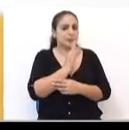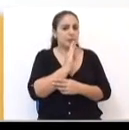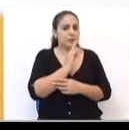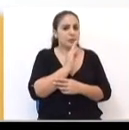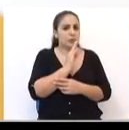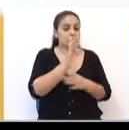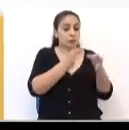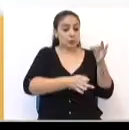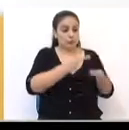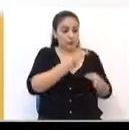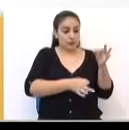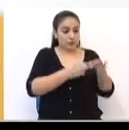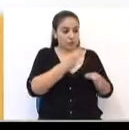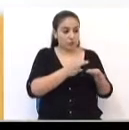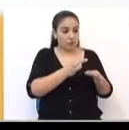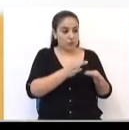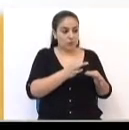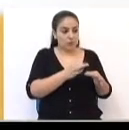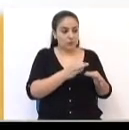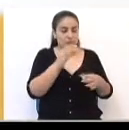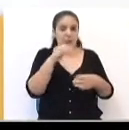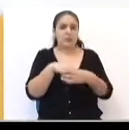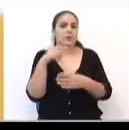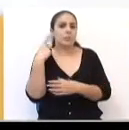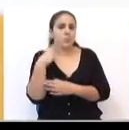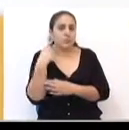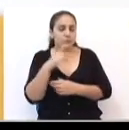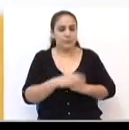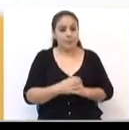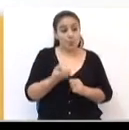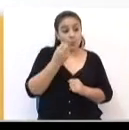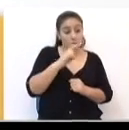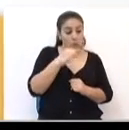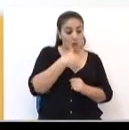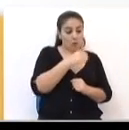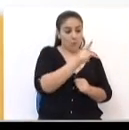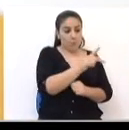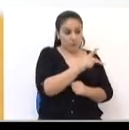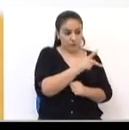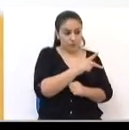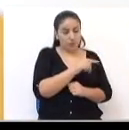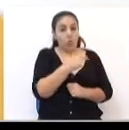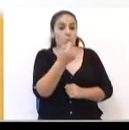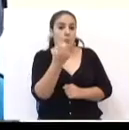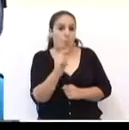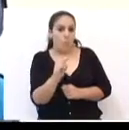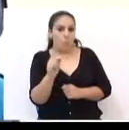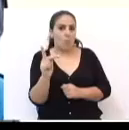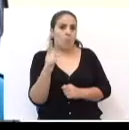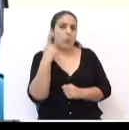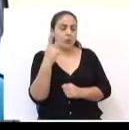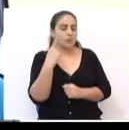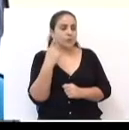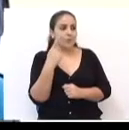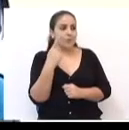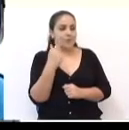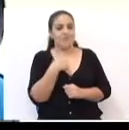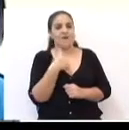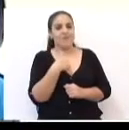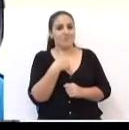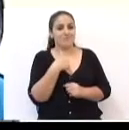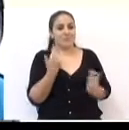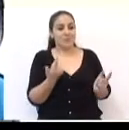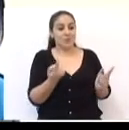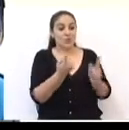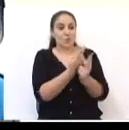política? Ou me tornava professor ou me tornava político. Acabei me tornando os dois. Antes mesmo da posse, vocês já